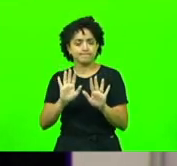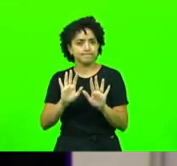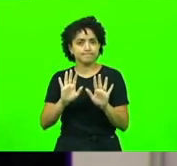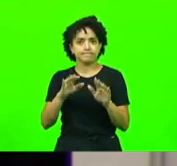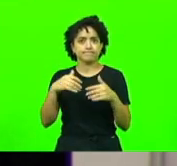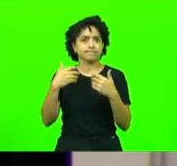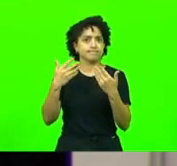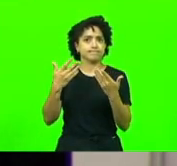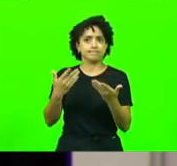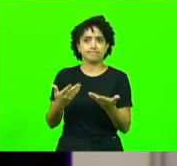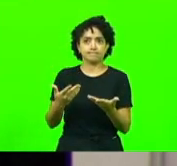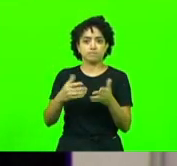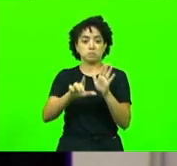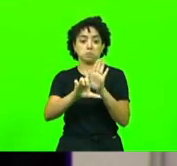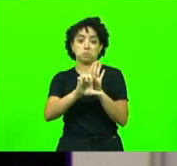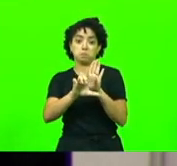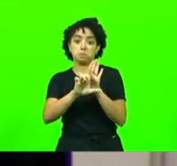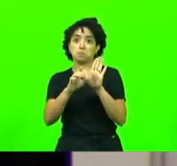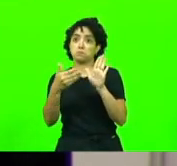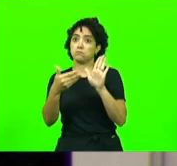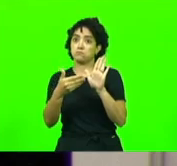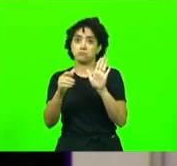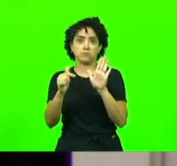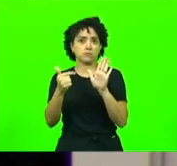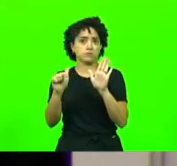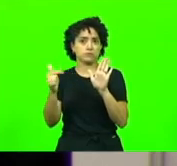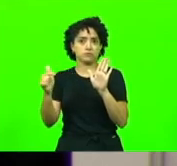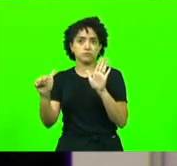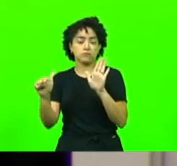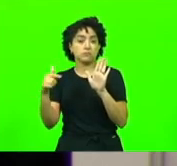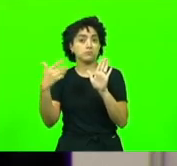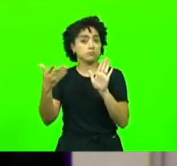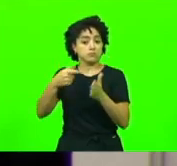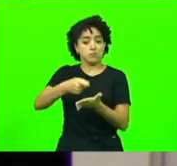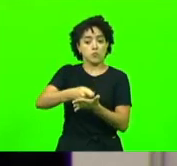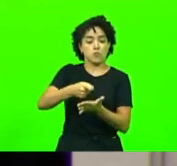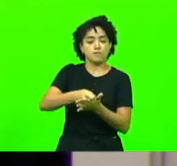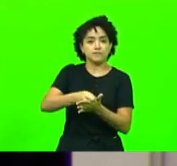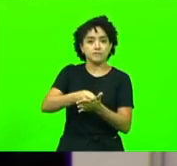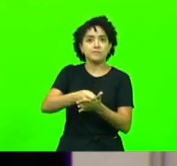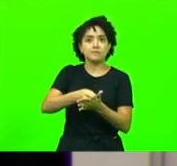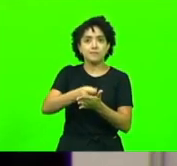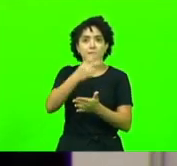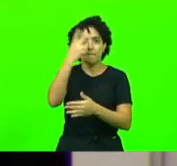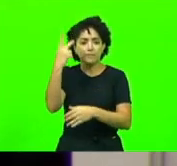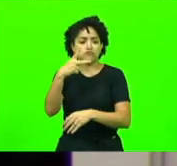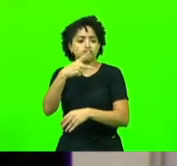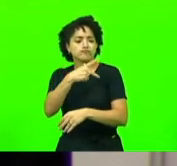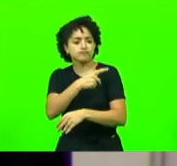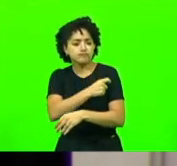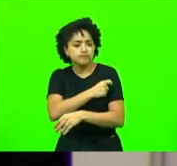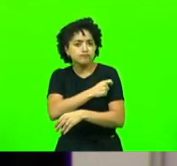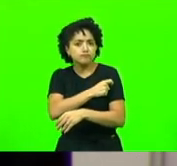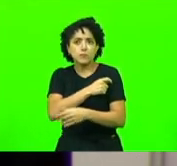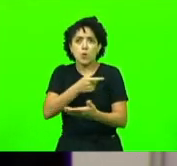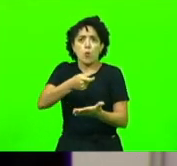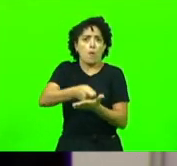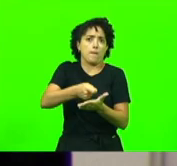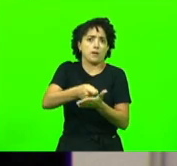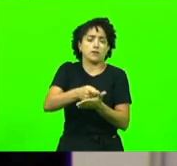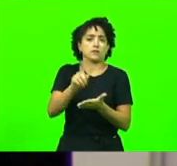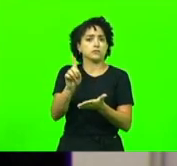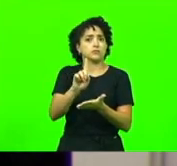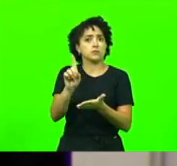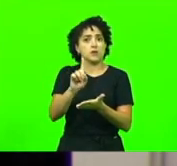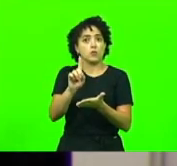senão em virtude de lei. Ora, se não tem lei que obrigue o cidadão a se vacinar, ele não é obrigado a se vacinar.